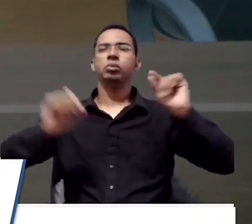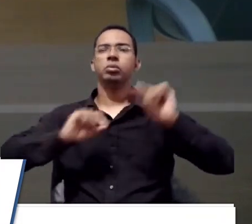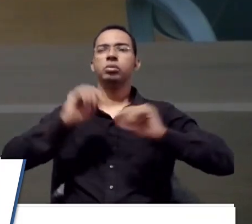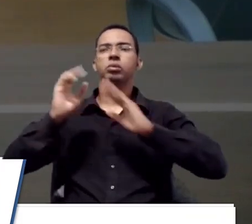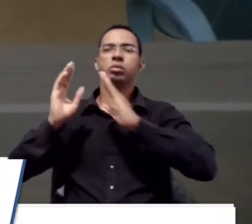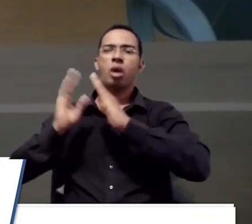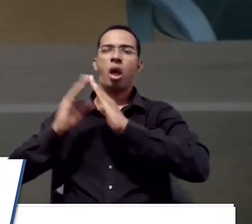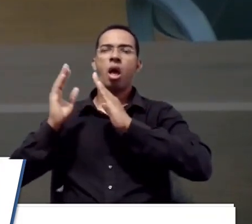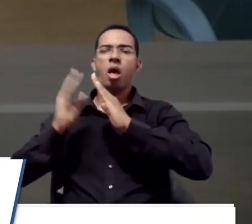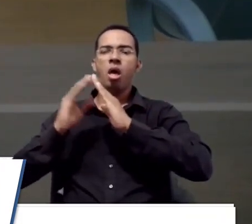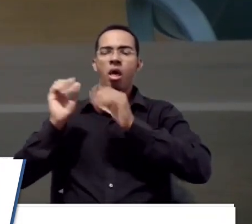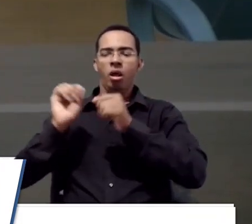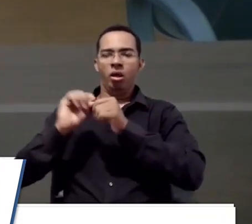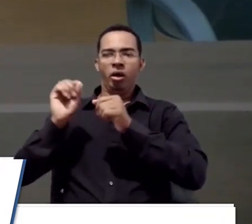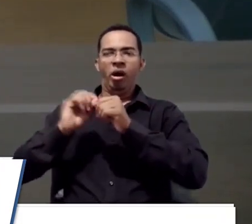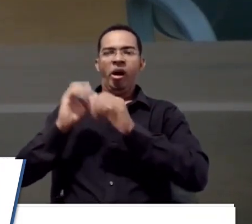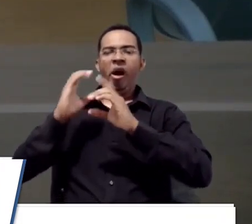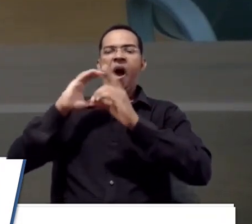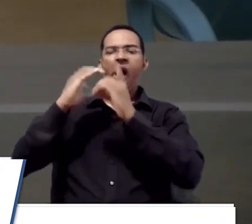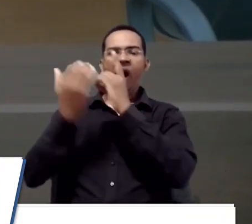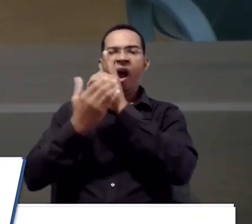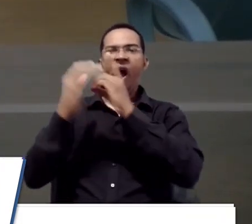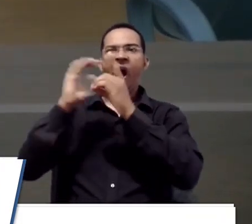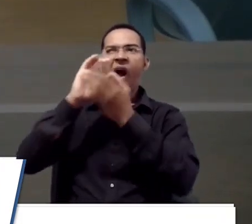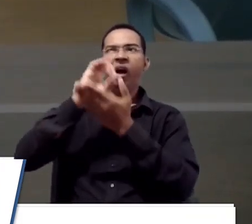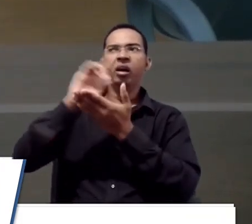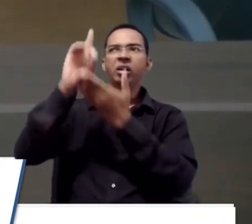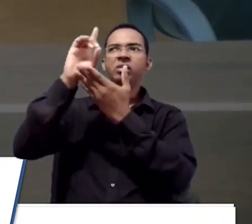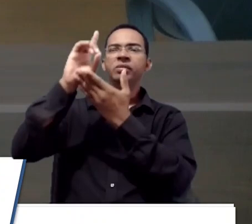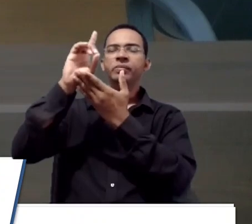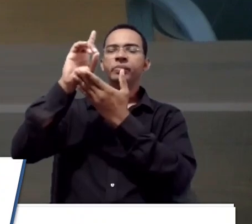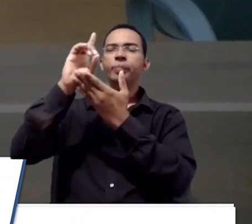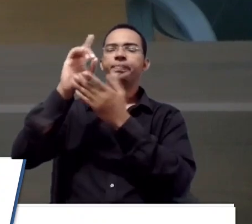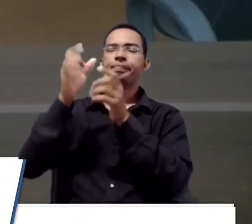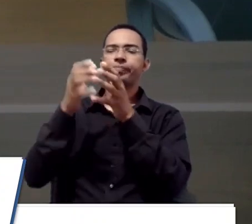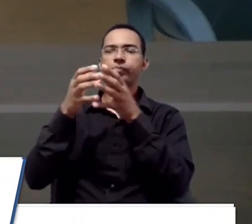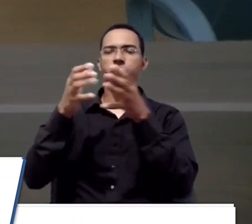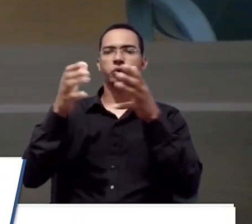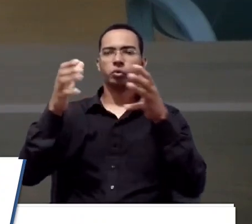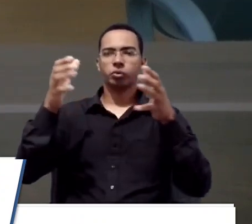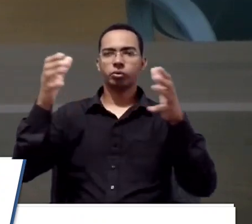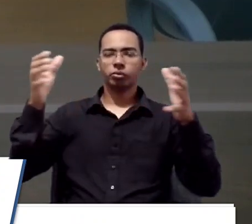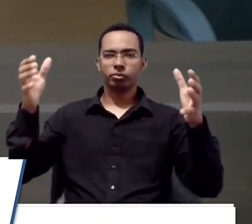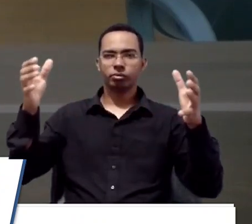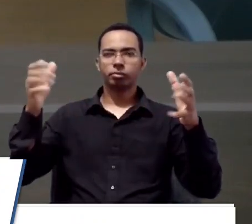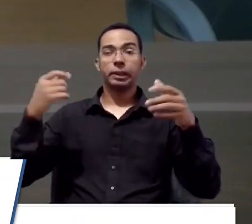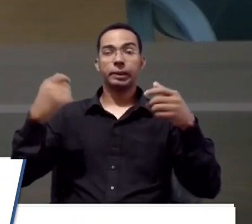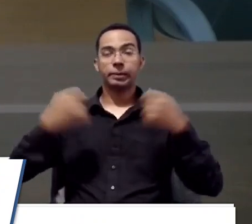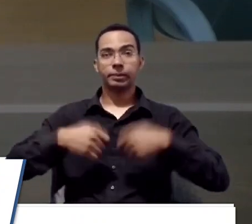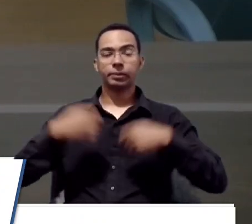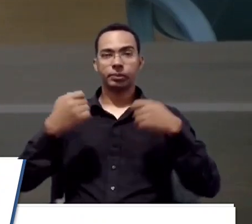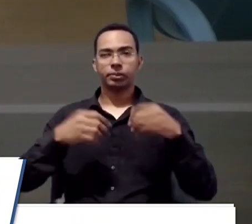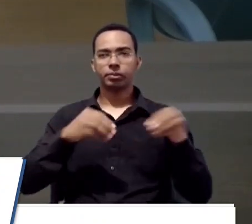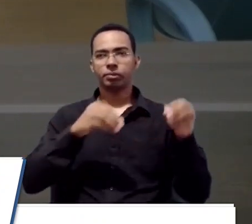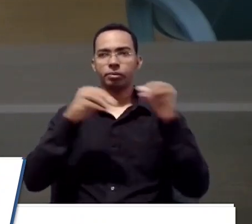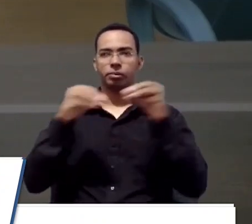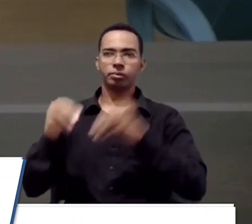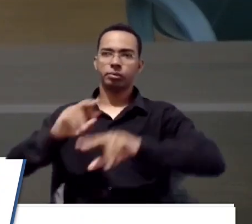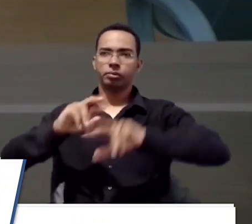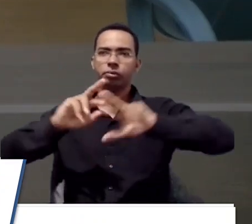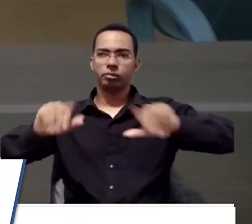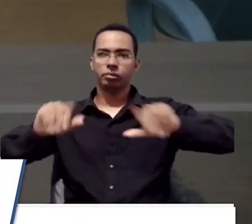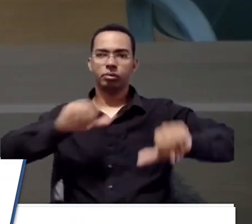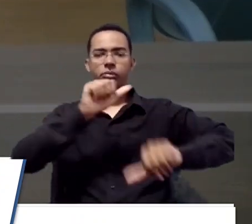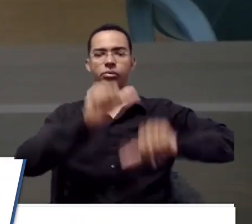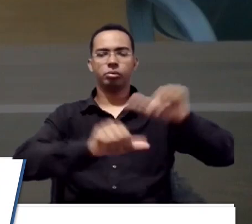para realizar cultos a Deus. Com o crescimento da igreja, foi necessário passar por várias mudanças